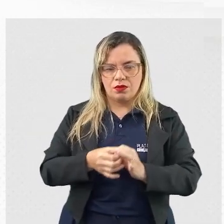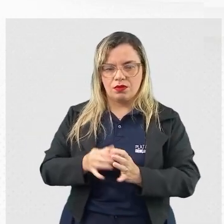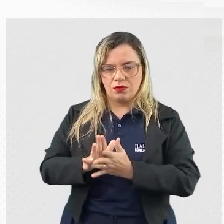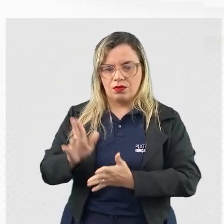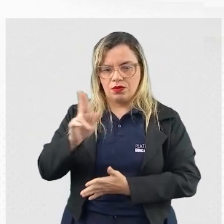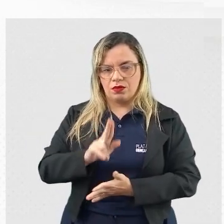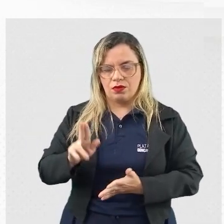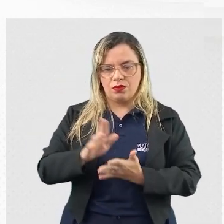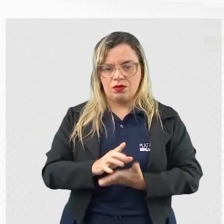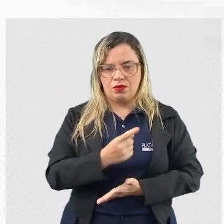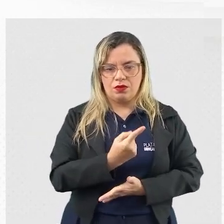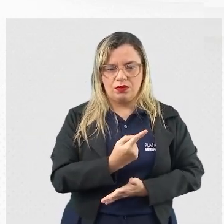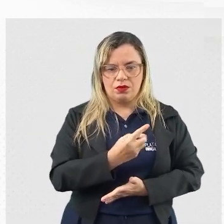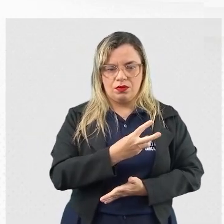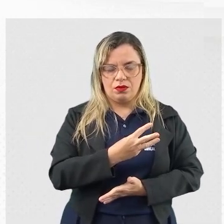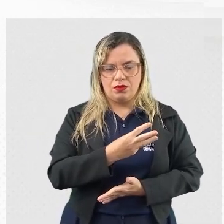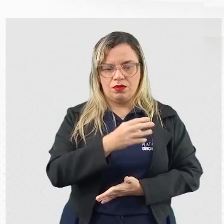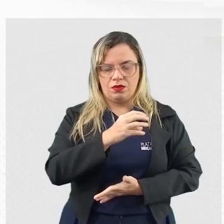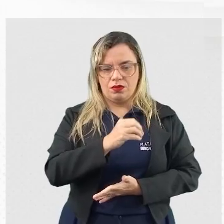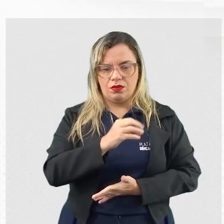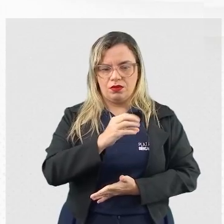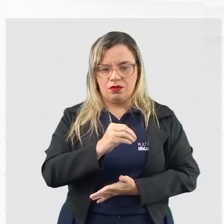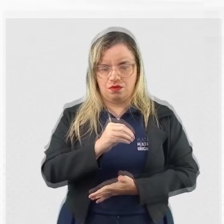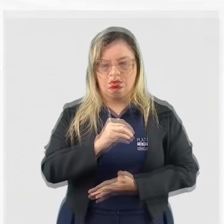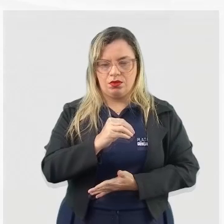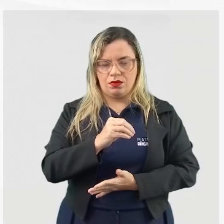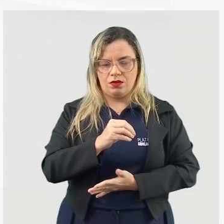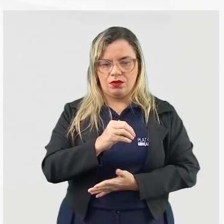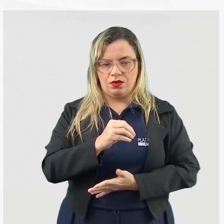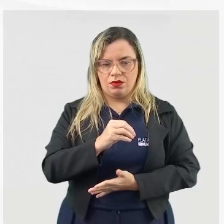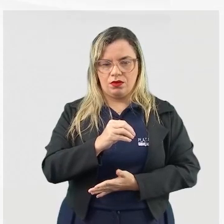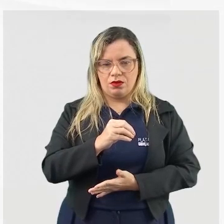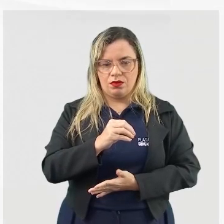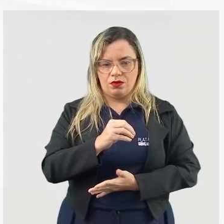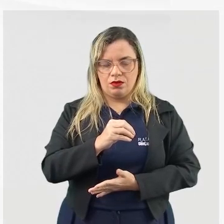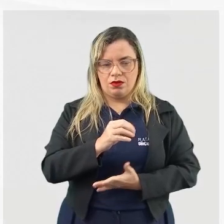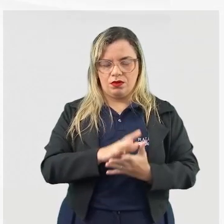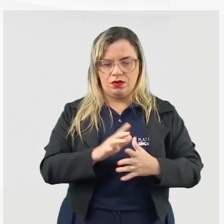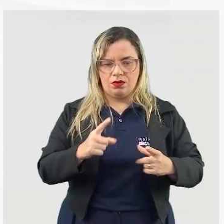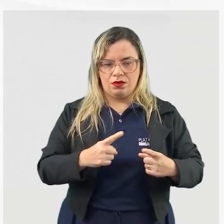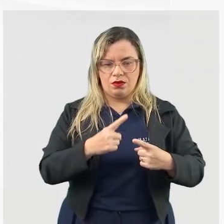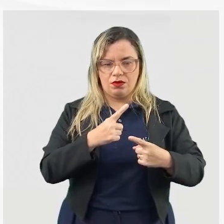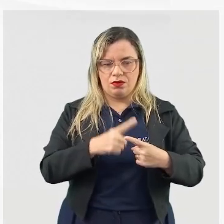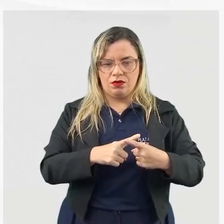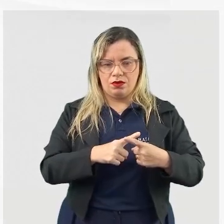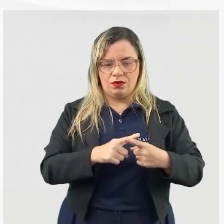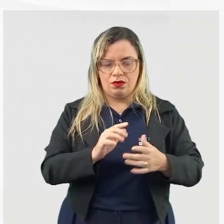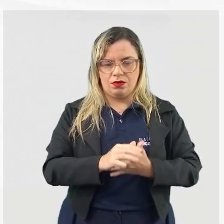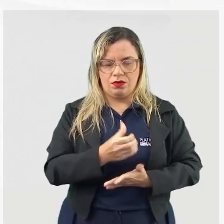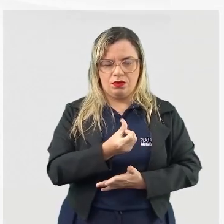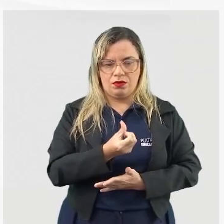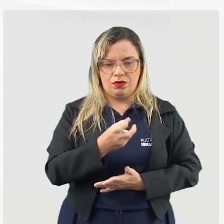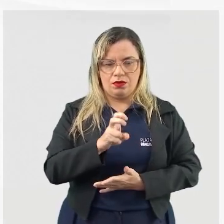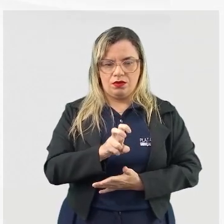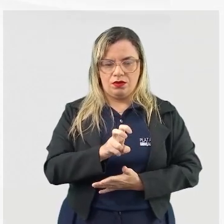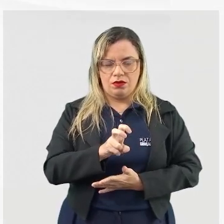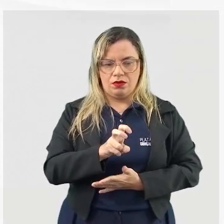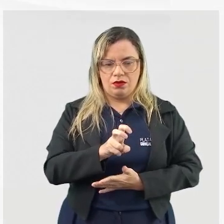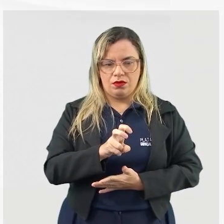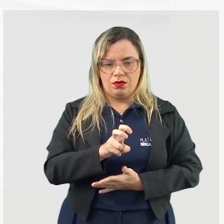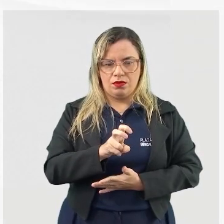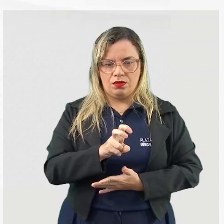pegar o 1.300 e vamos multiplicar pela porcentagem, que é